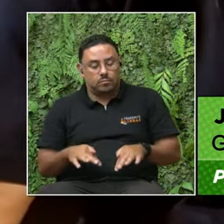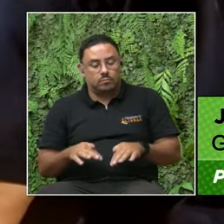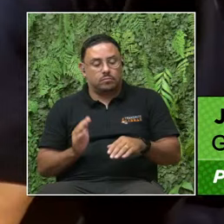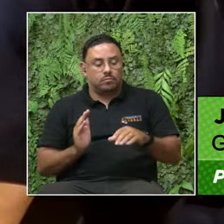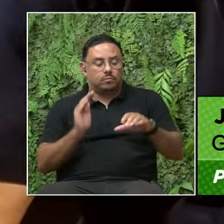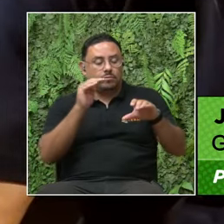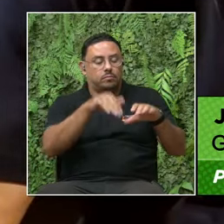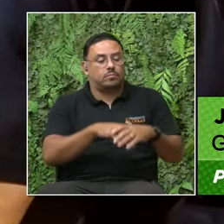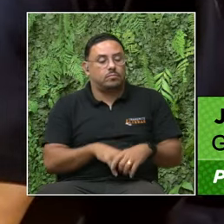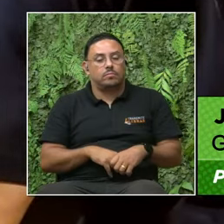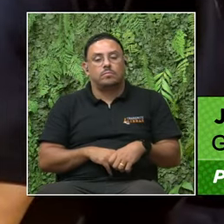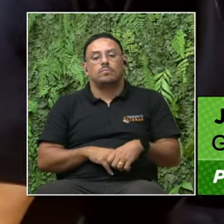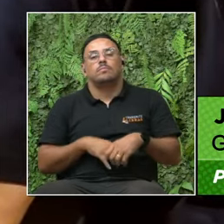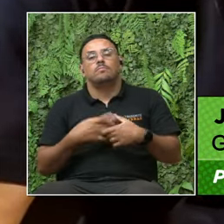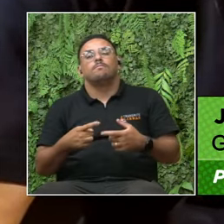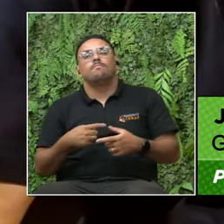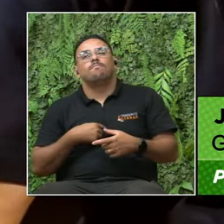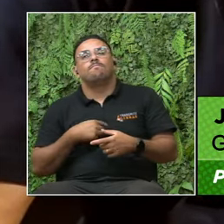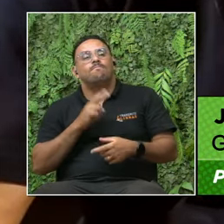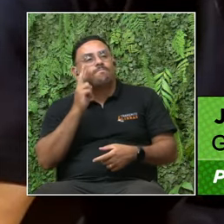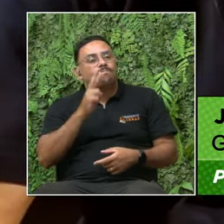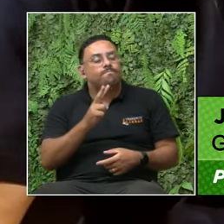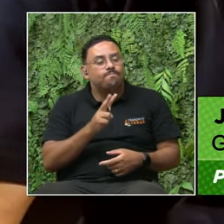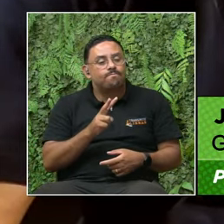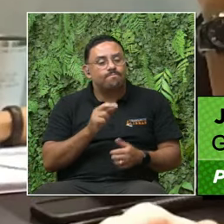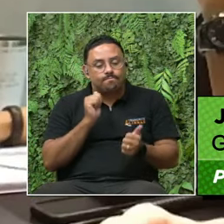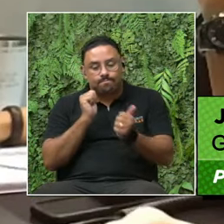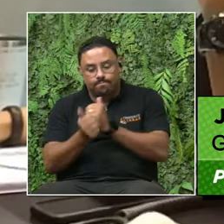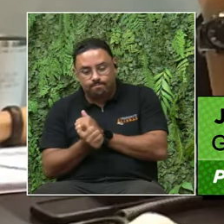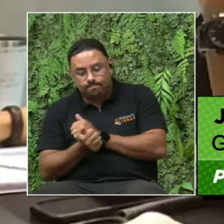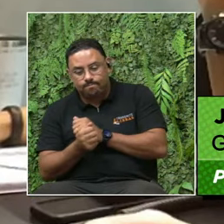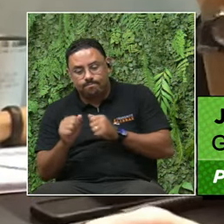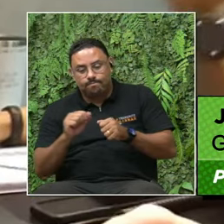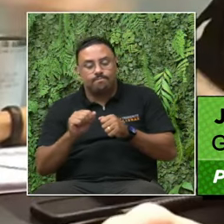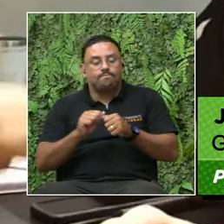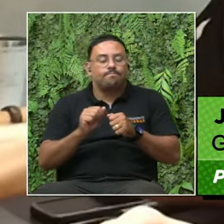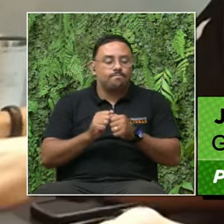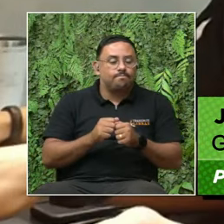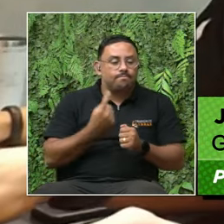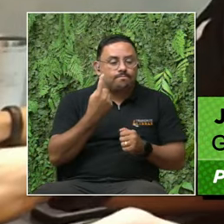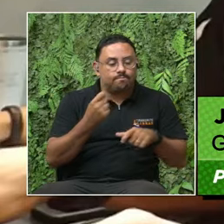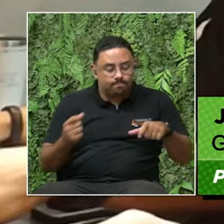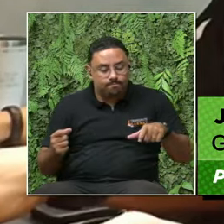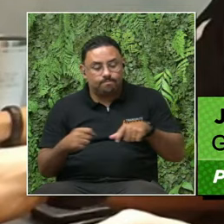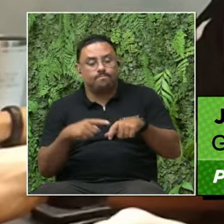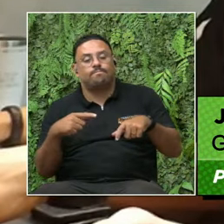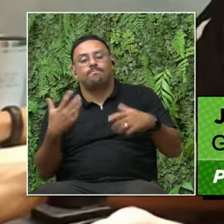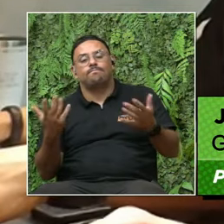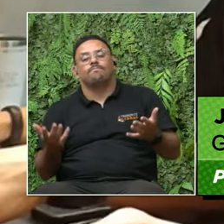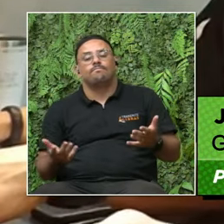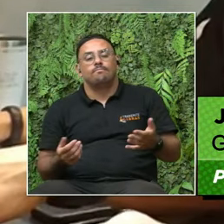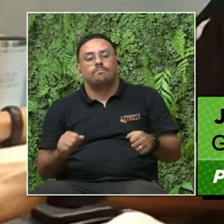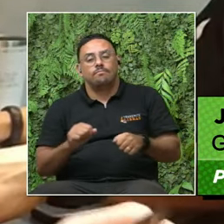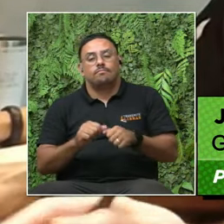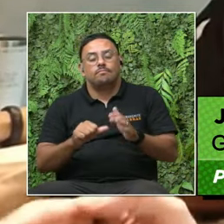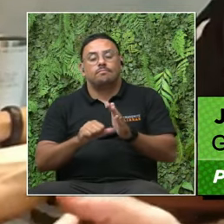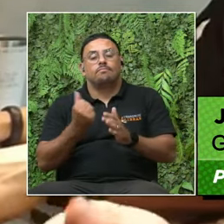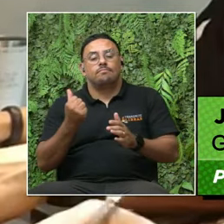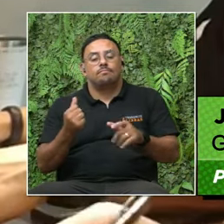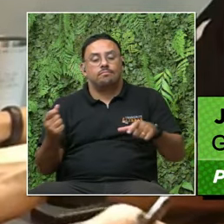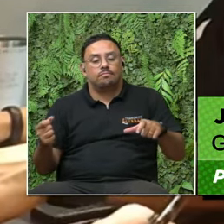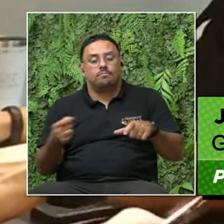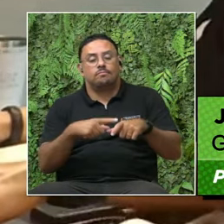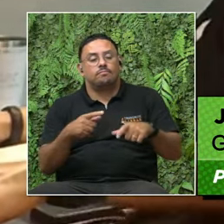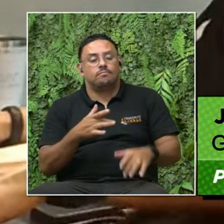assistência do título né É cara eu vi para esse jogo já pensando em fazer o gol eu queria muito fazer um gol e fazer meu primeiro gol no clássico